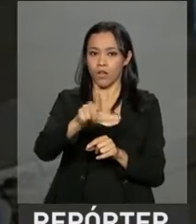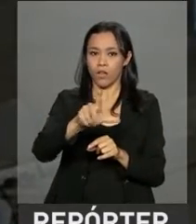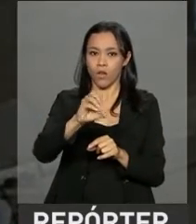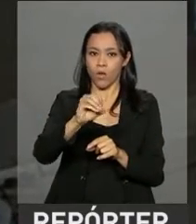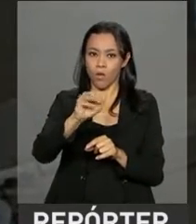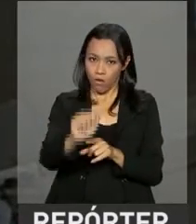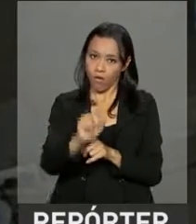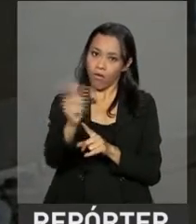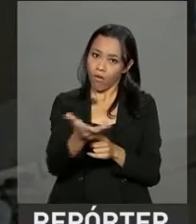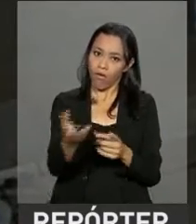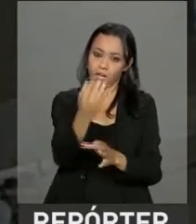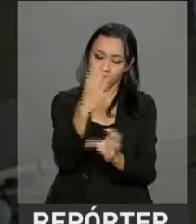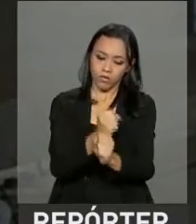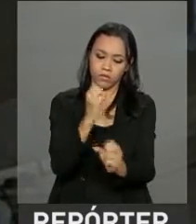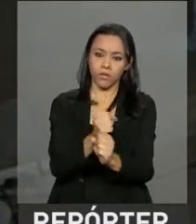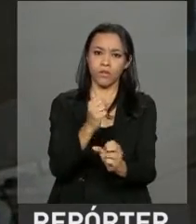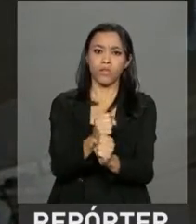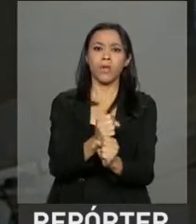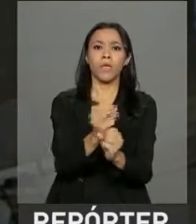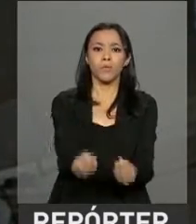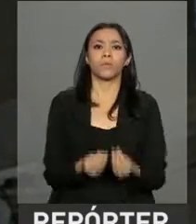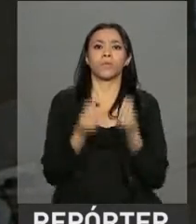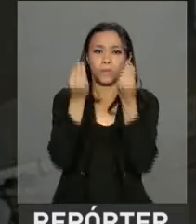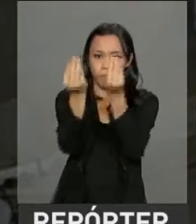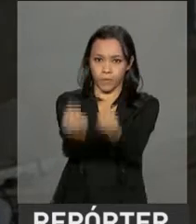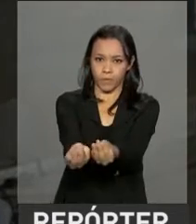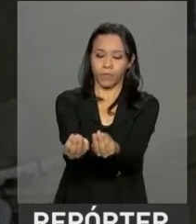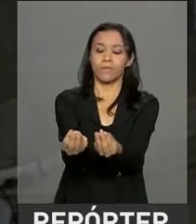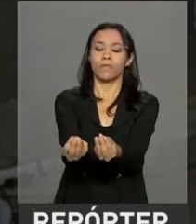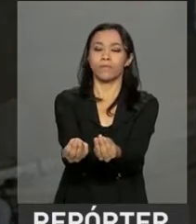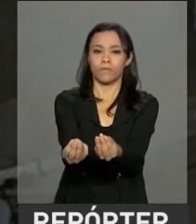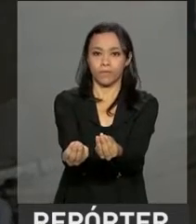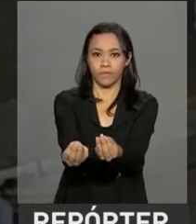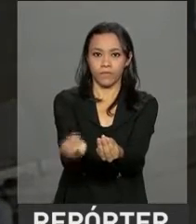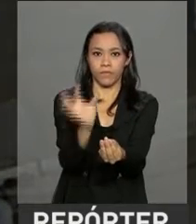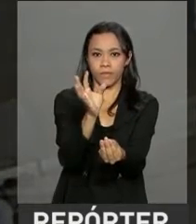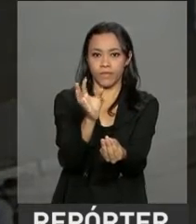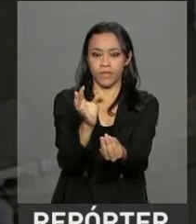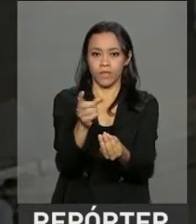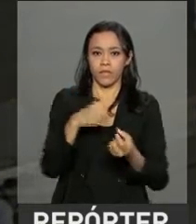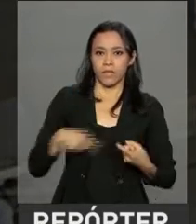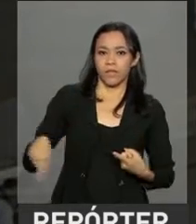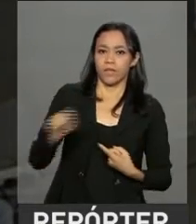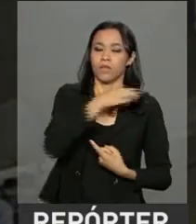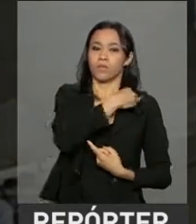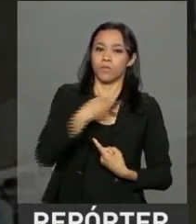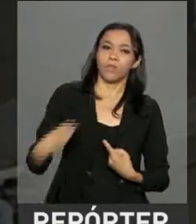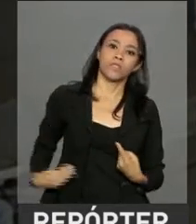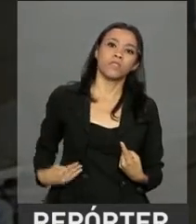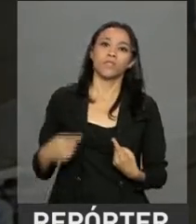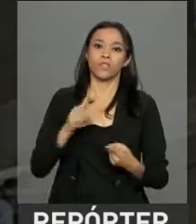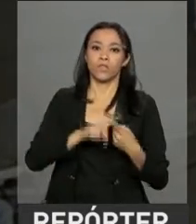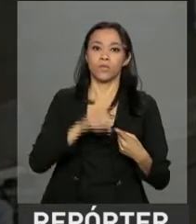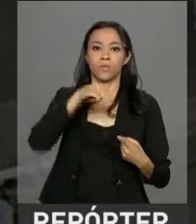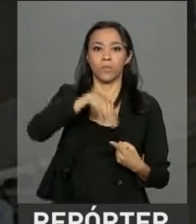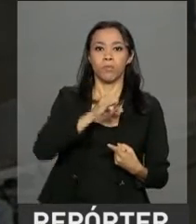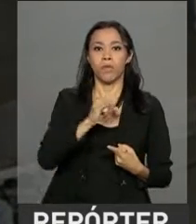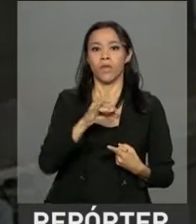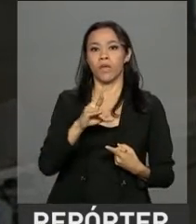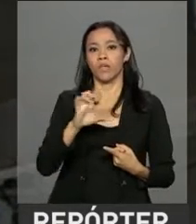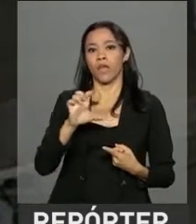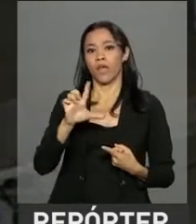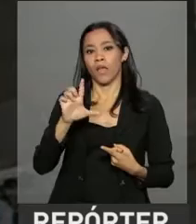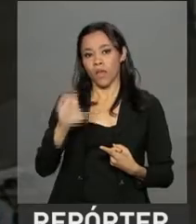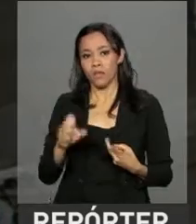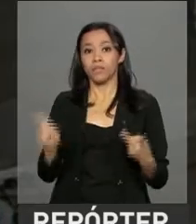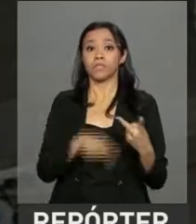no Congresso Nacional. Essa lei será entregue pelos ministros da Fazenda, Henrique Meirelles, e do